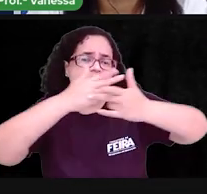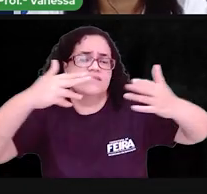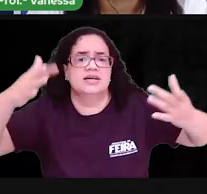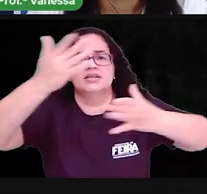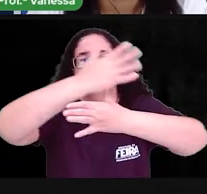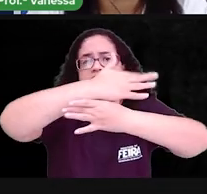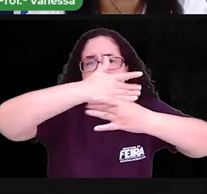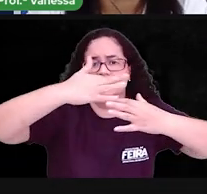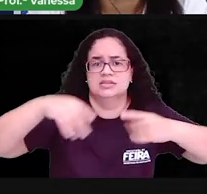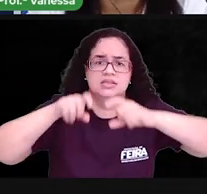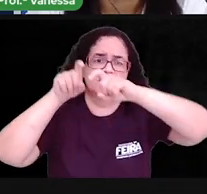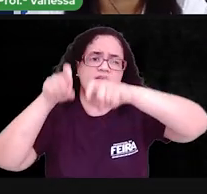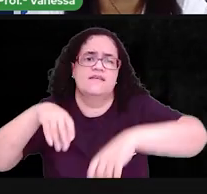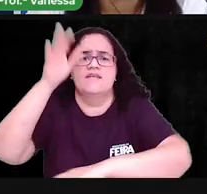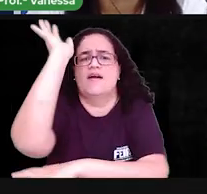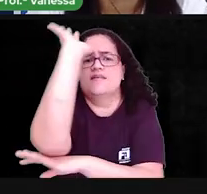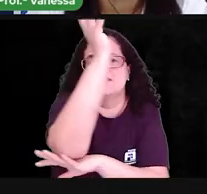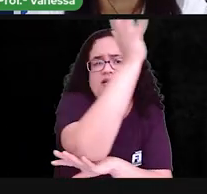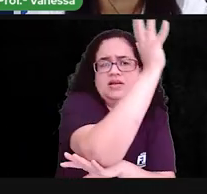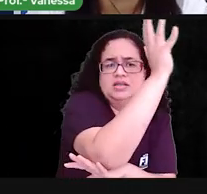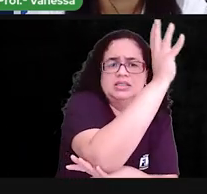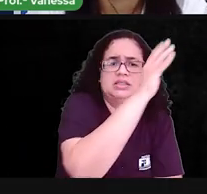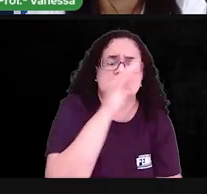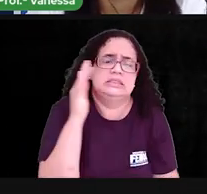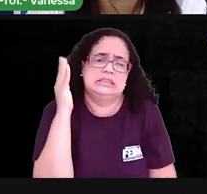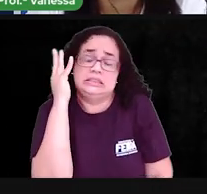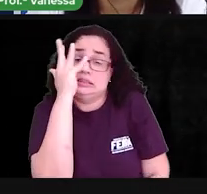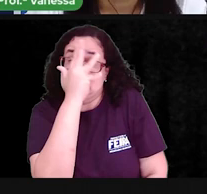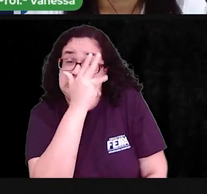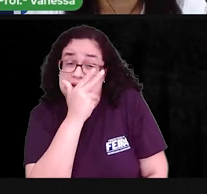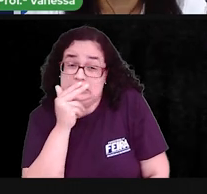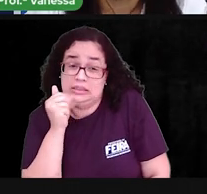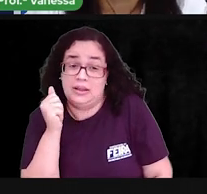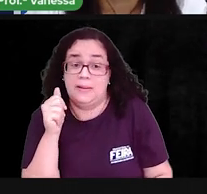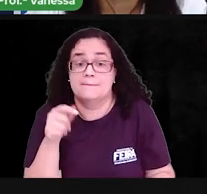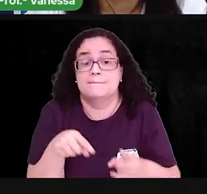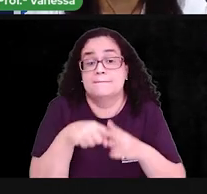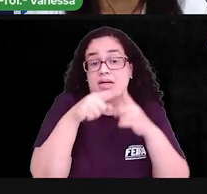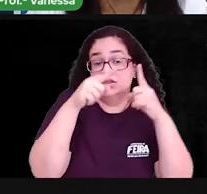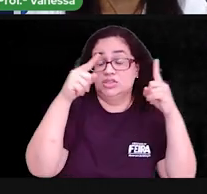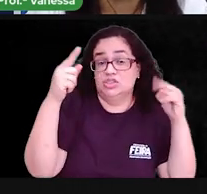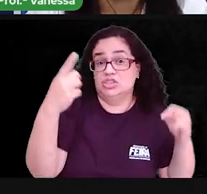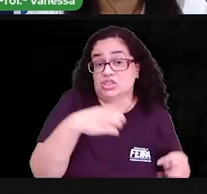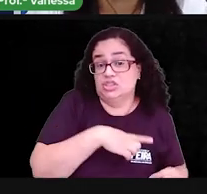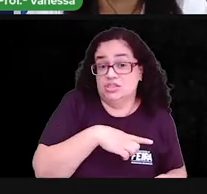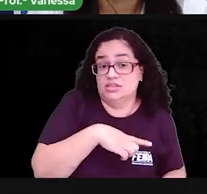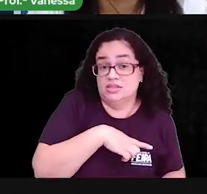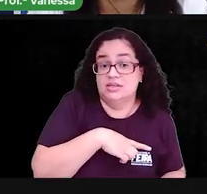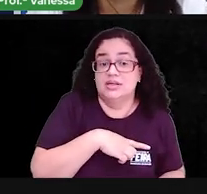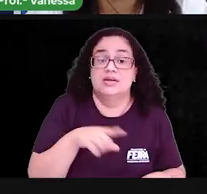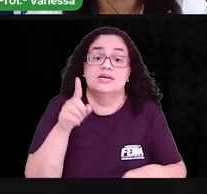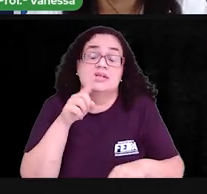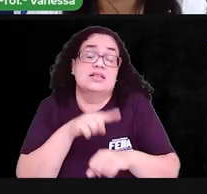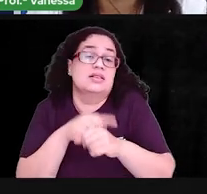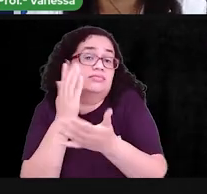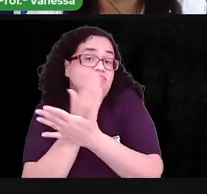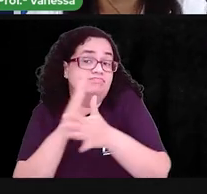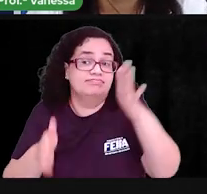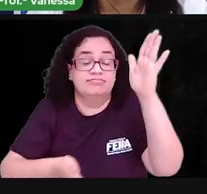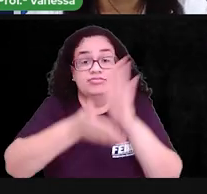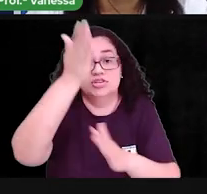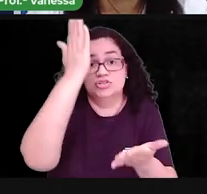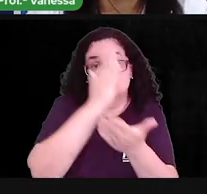cidades ambos florestas e achou tudo muito lindo mas tinham chegado a hora de a Viagem